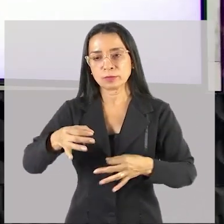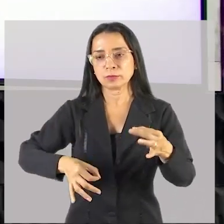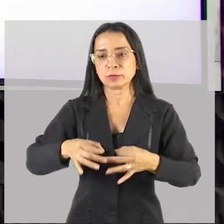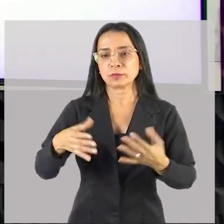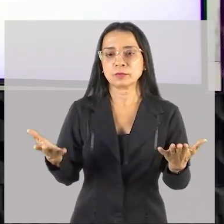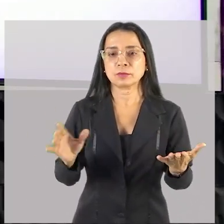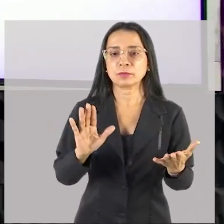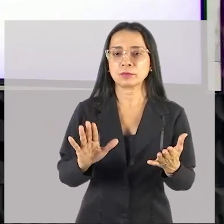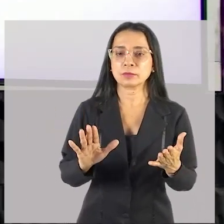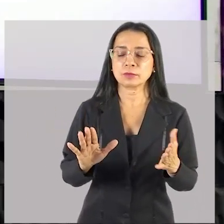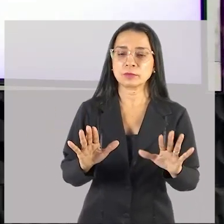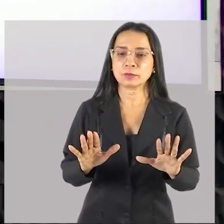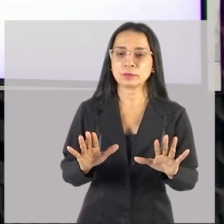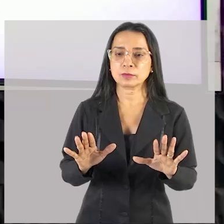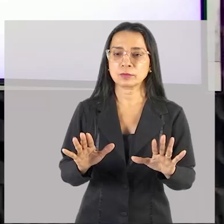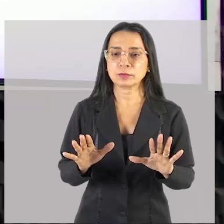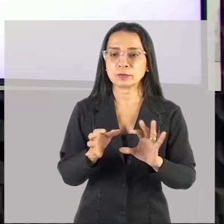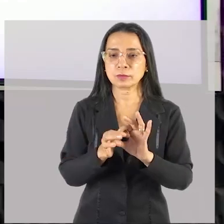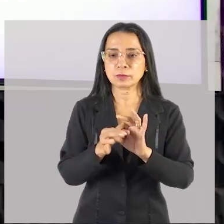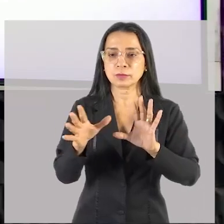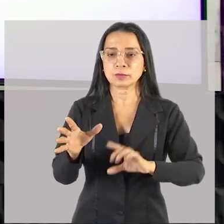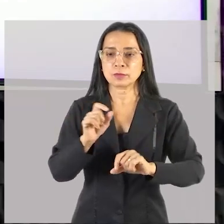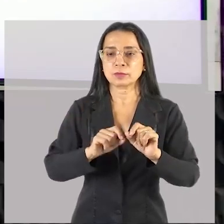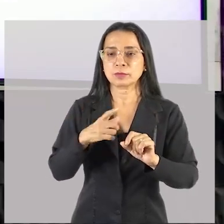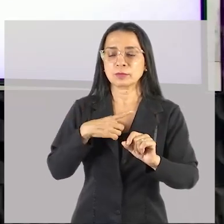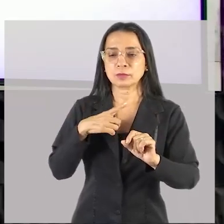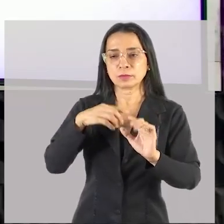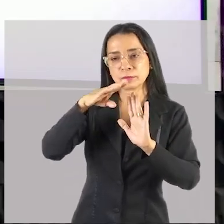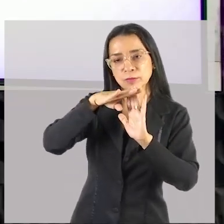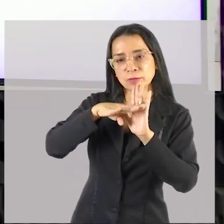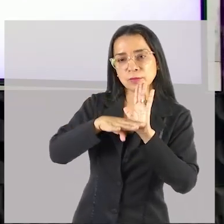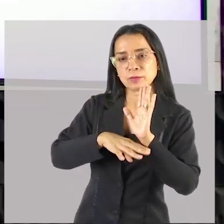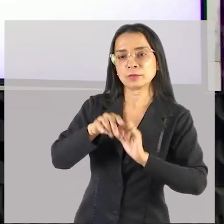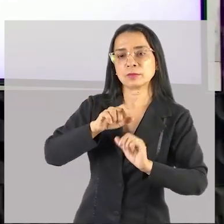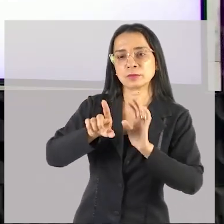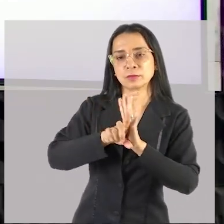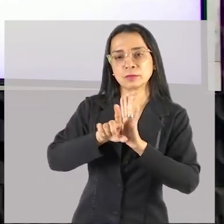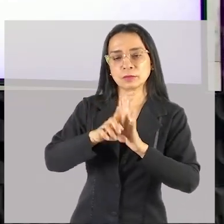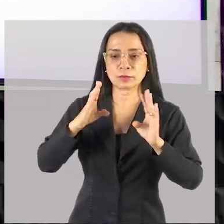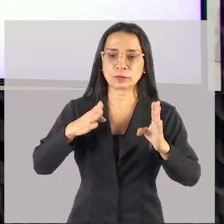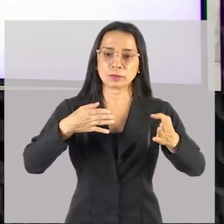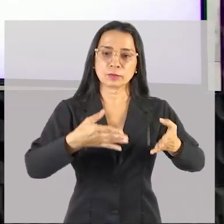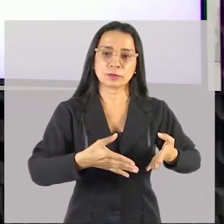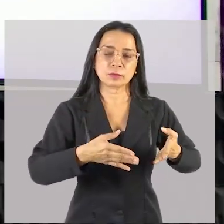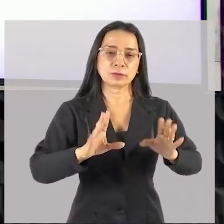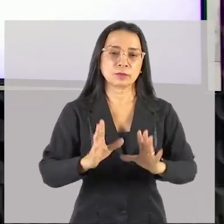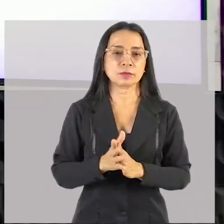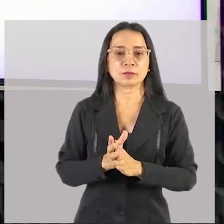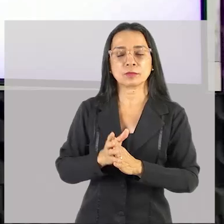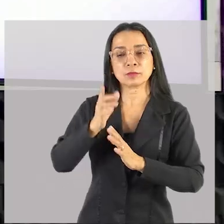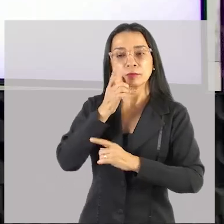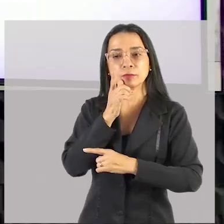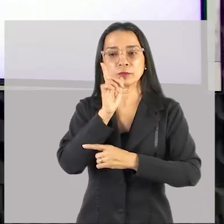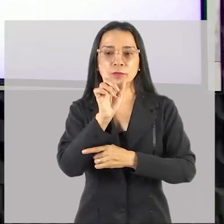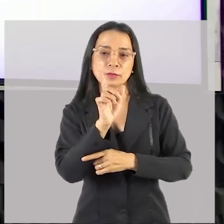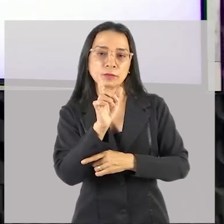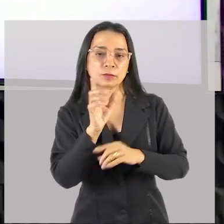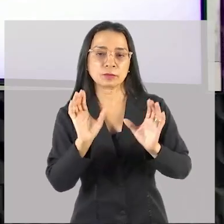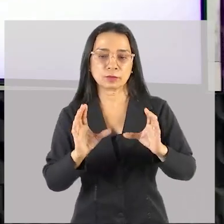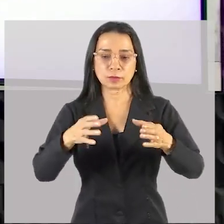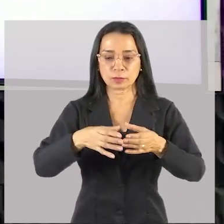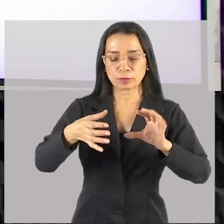Aristóteles. Questão de número 17, é uma questão do Enem 2019. Vamos ao texto. Vimos que o